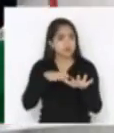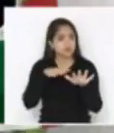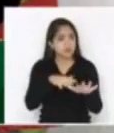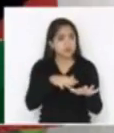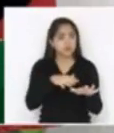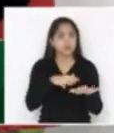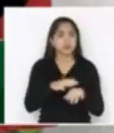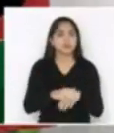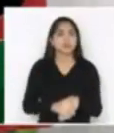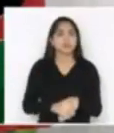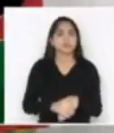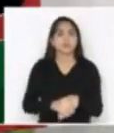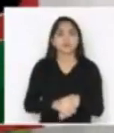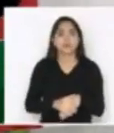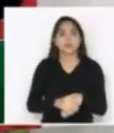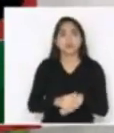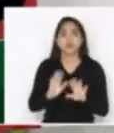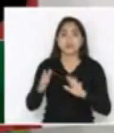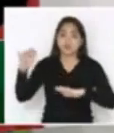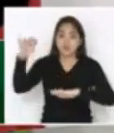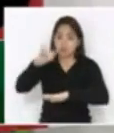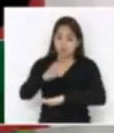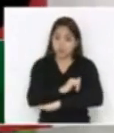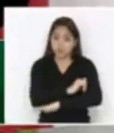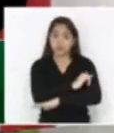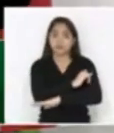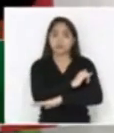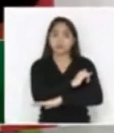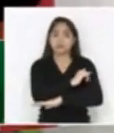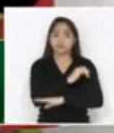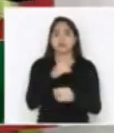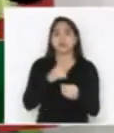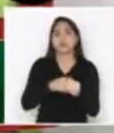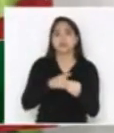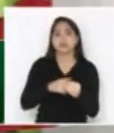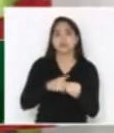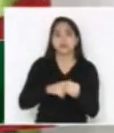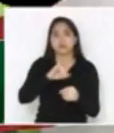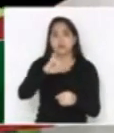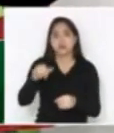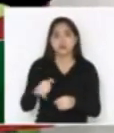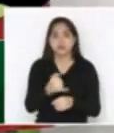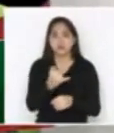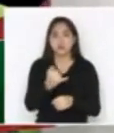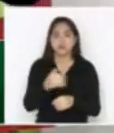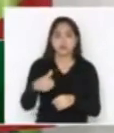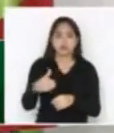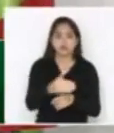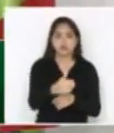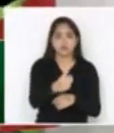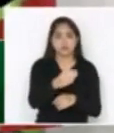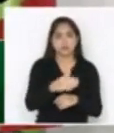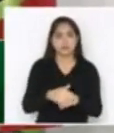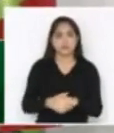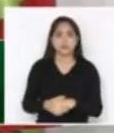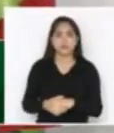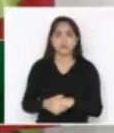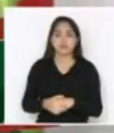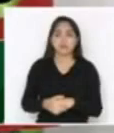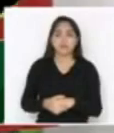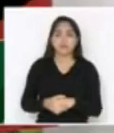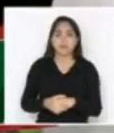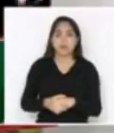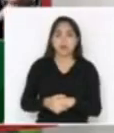e muito. O aeroporto de Jaguaruna era uma luta que não... Ah, vai sair aeroporto de Jaguaruna? Não vai sair, não.